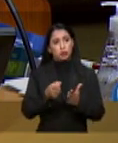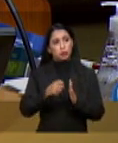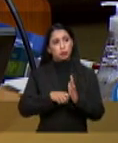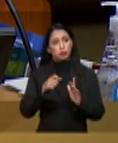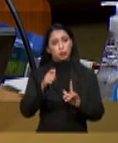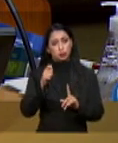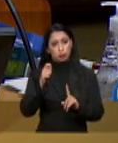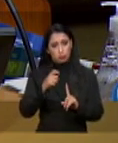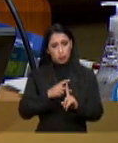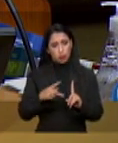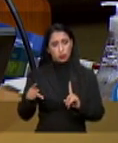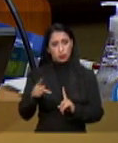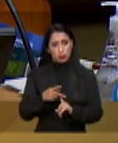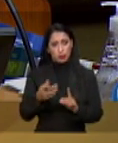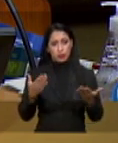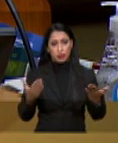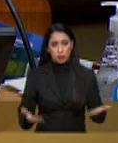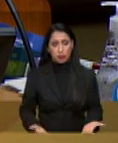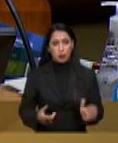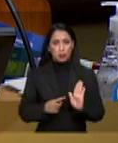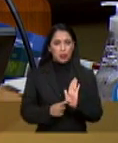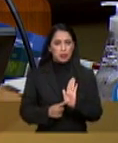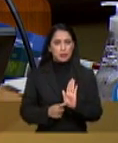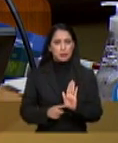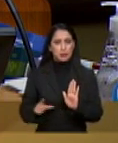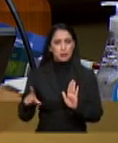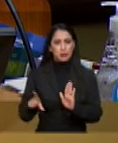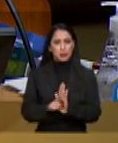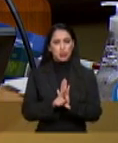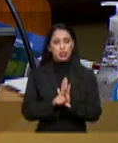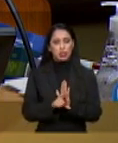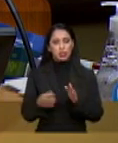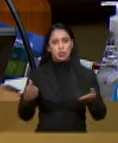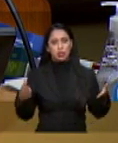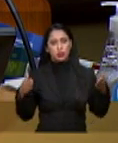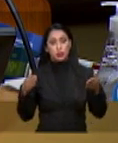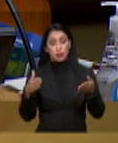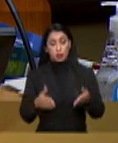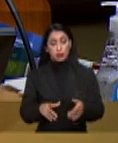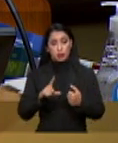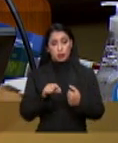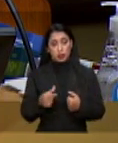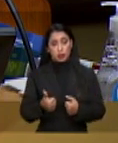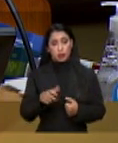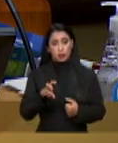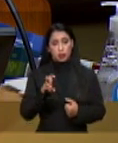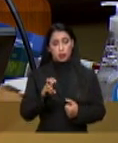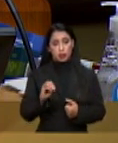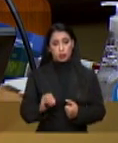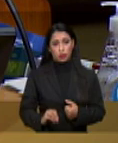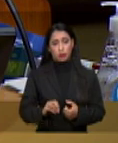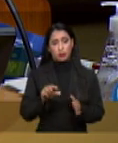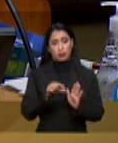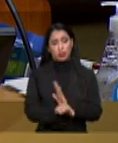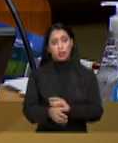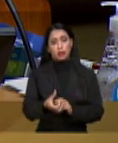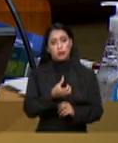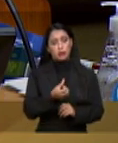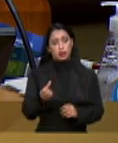Logo, mesmo para fins da expressão legislação específica prevista no artigo 150, parágrafo 6º